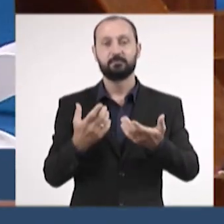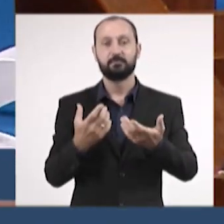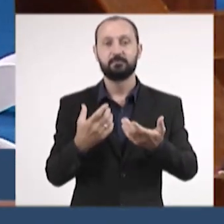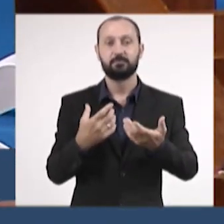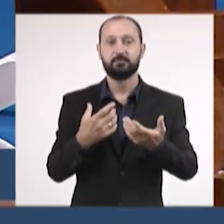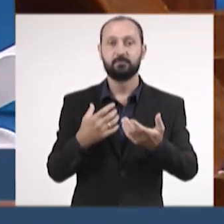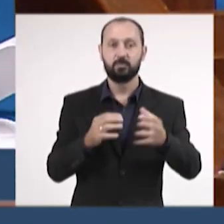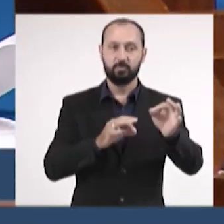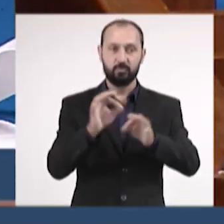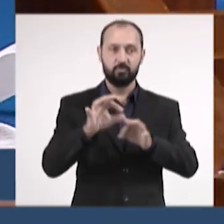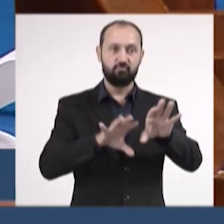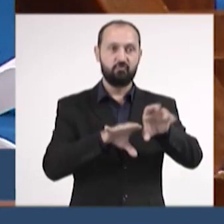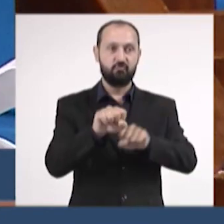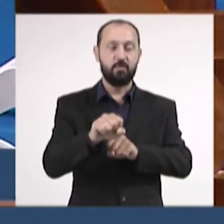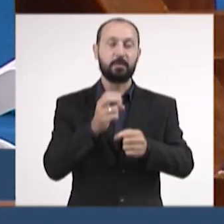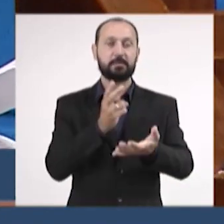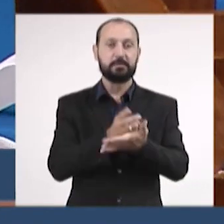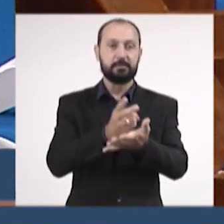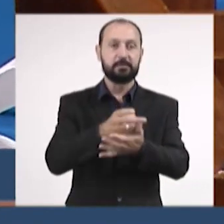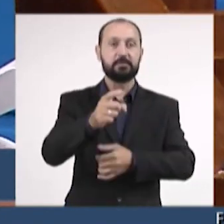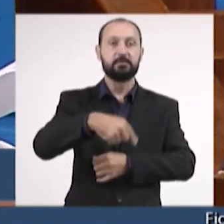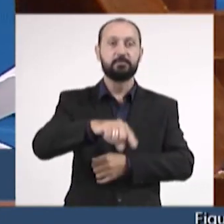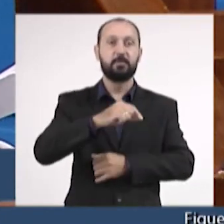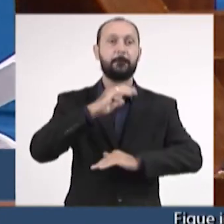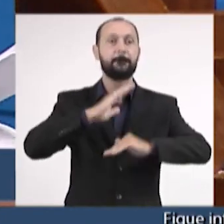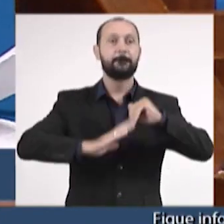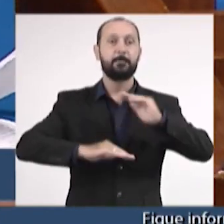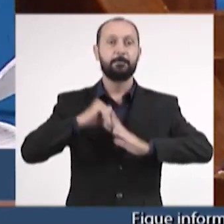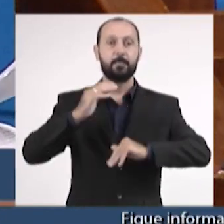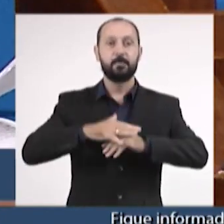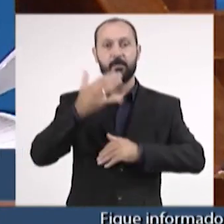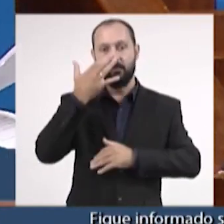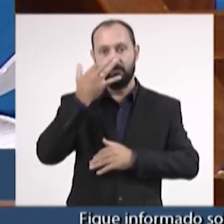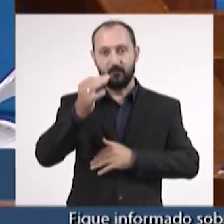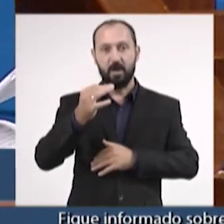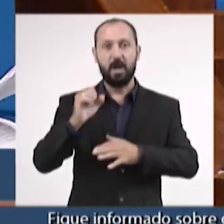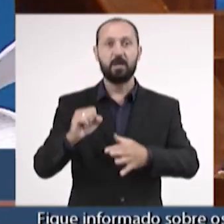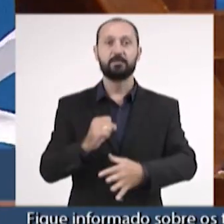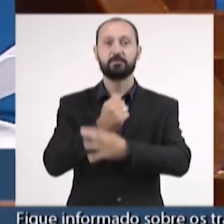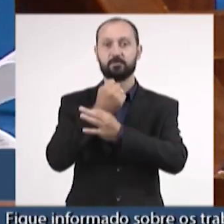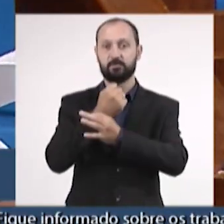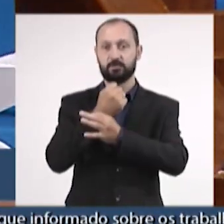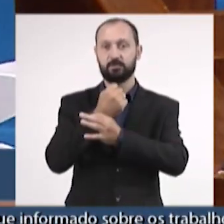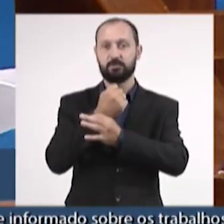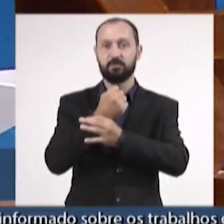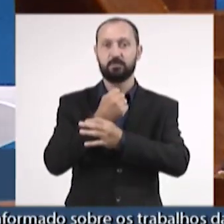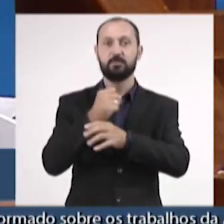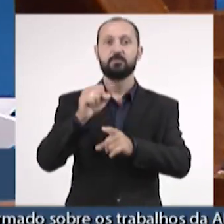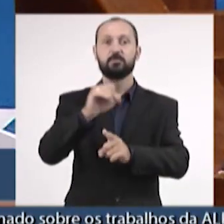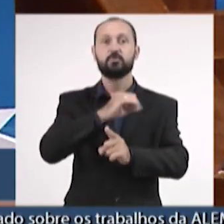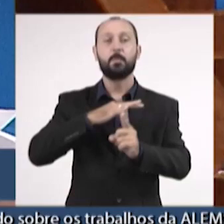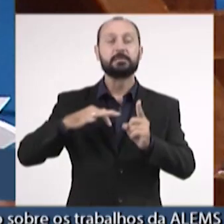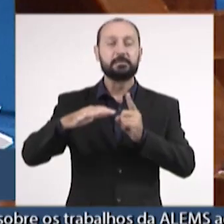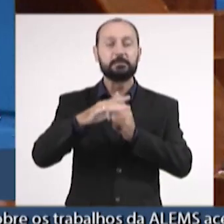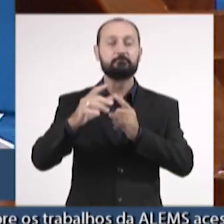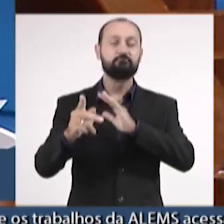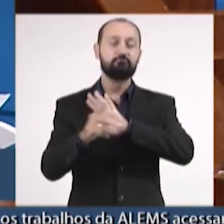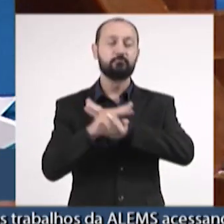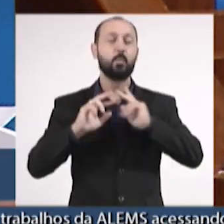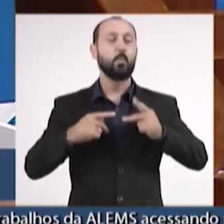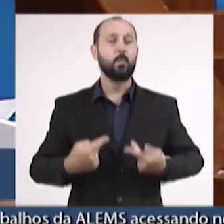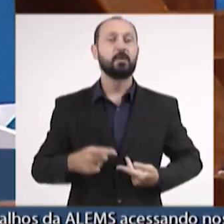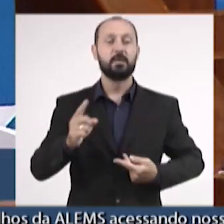disponibilização de formação continuada para profissionais, visando a garantia de uma assistência humanizada e